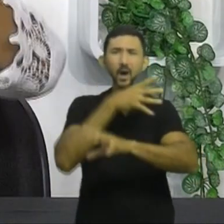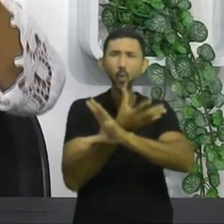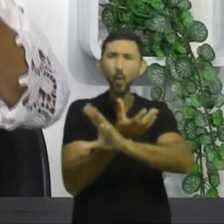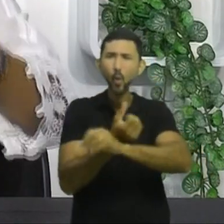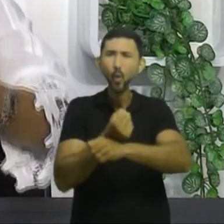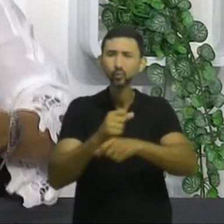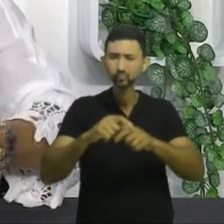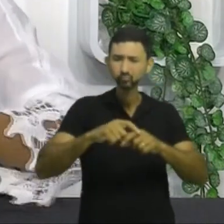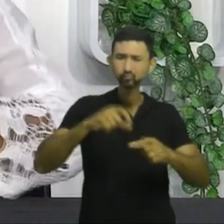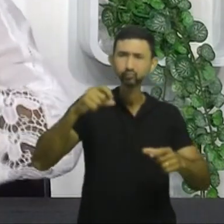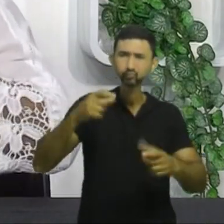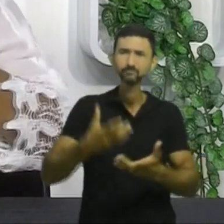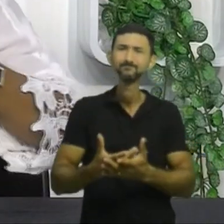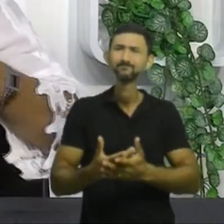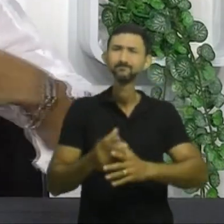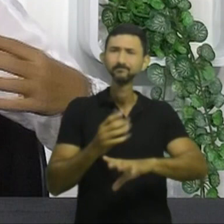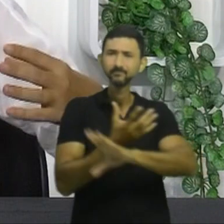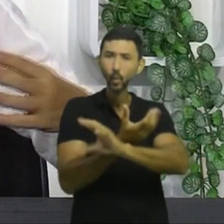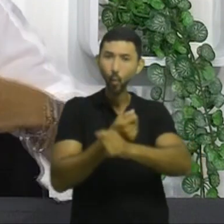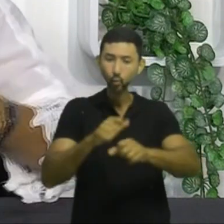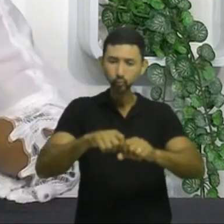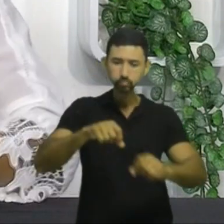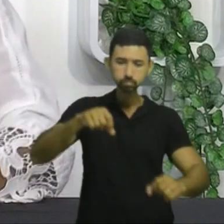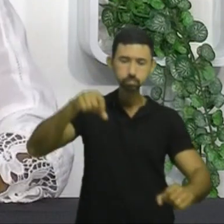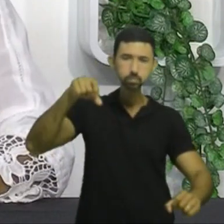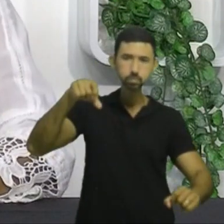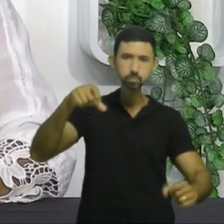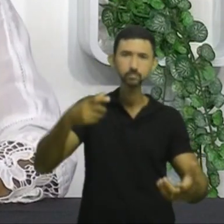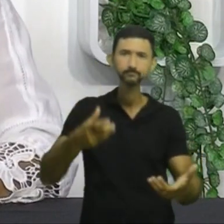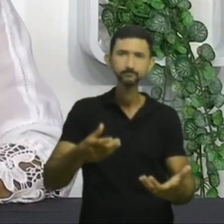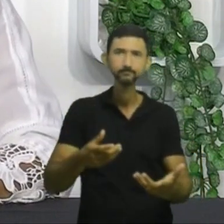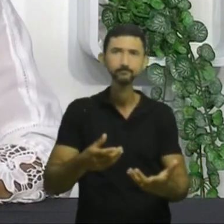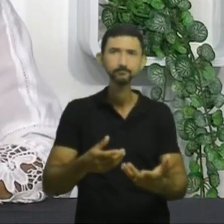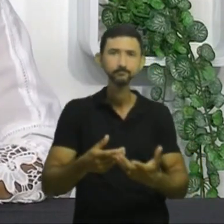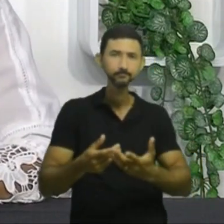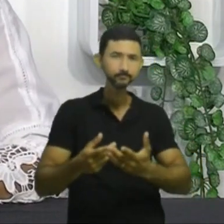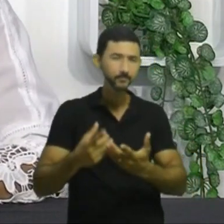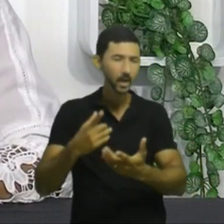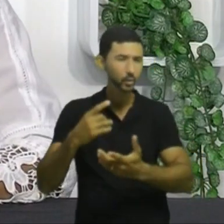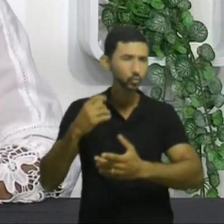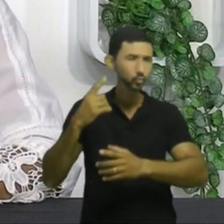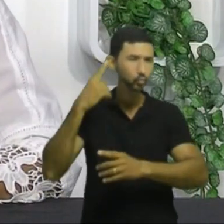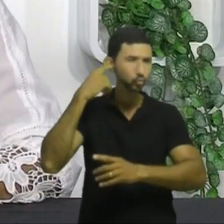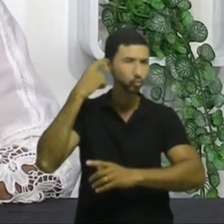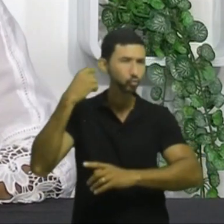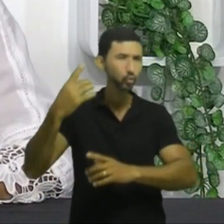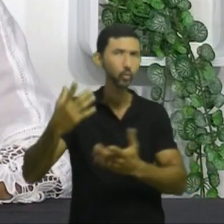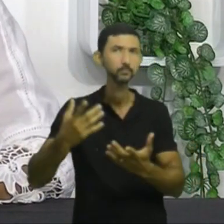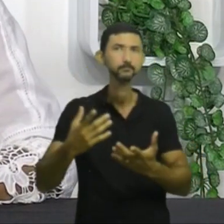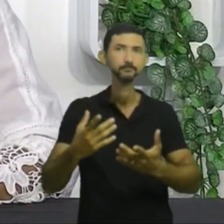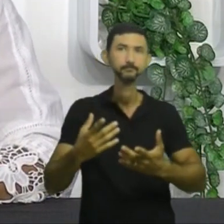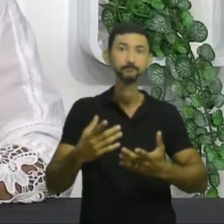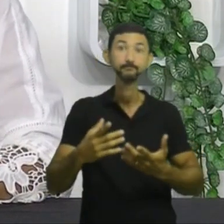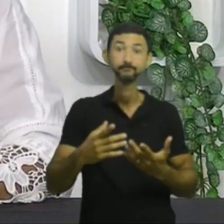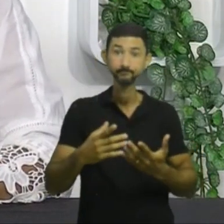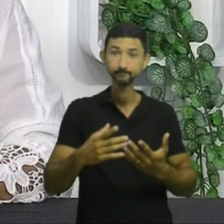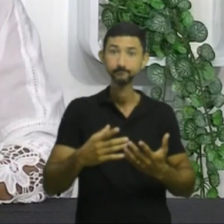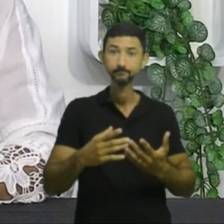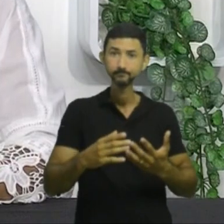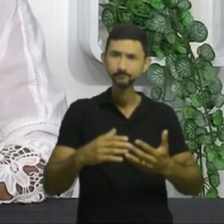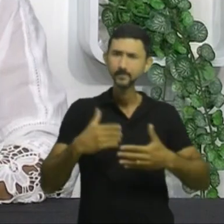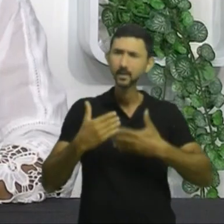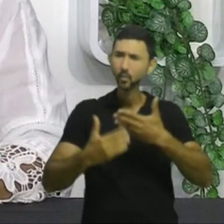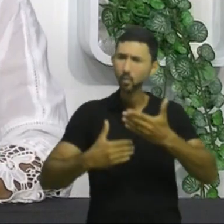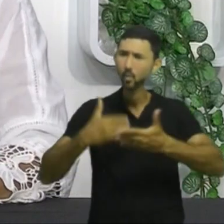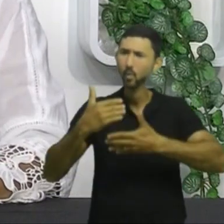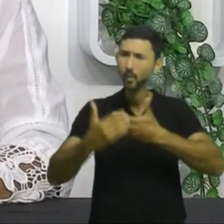fêmurs, principalmente os fêmurs, grandes, né? Produziam sons sonoridades. E a partir disso,